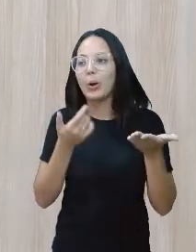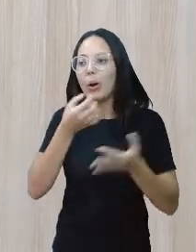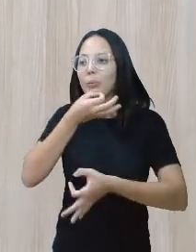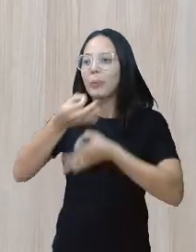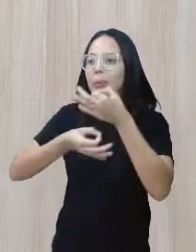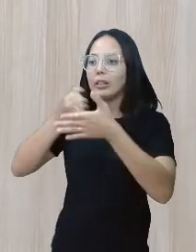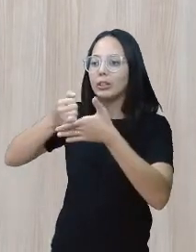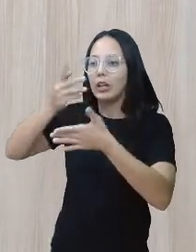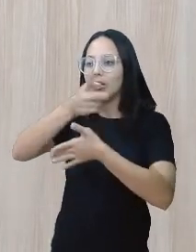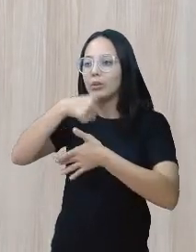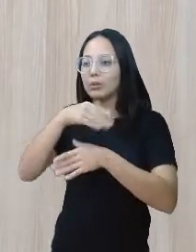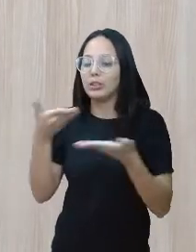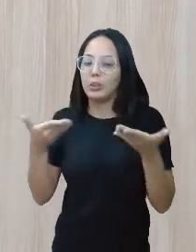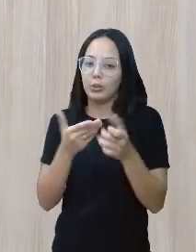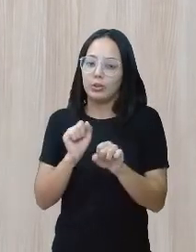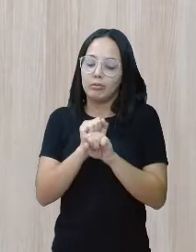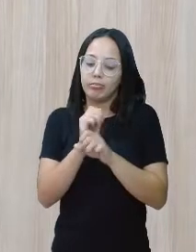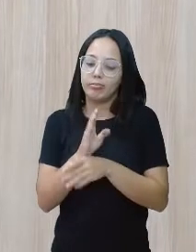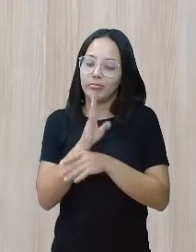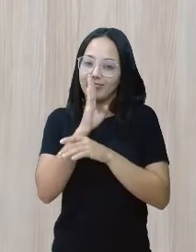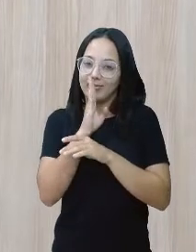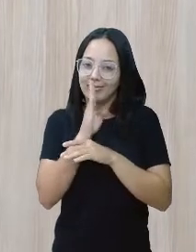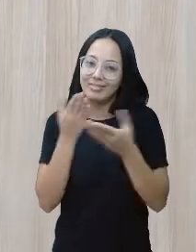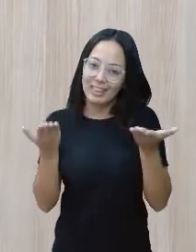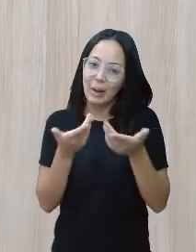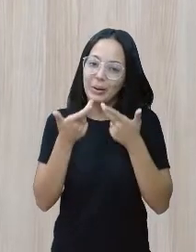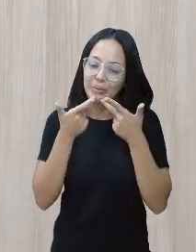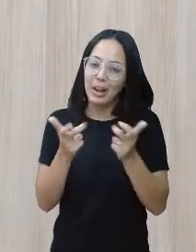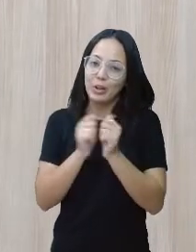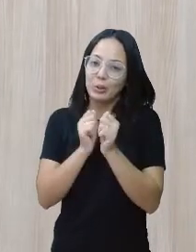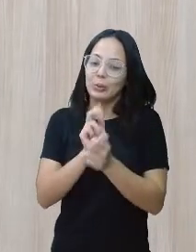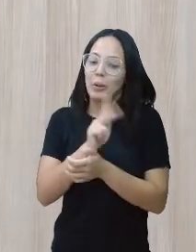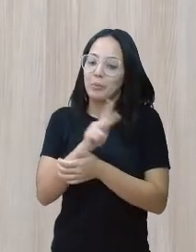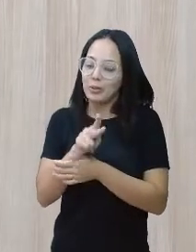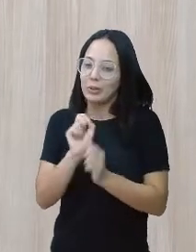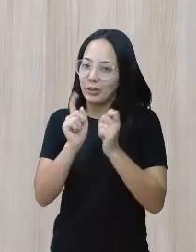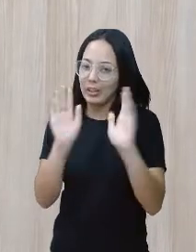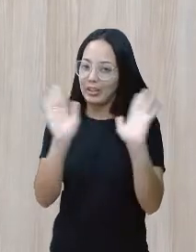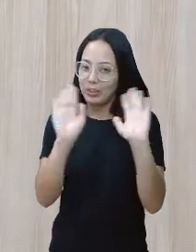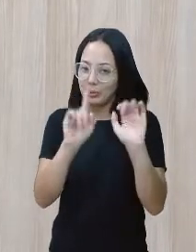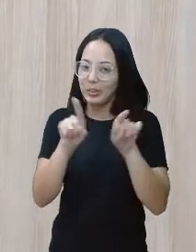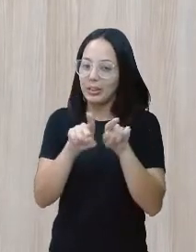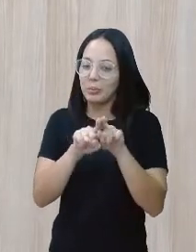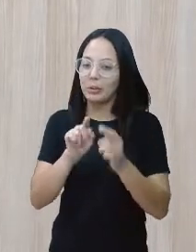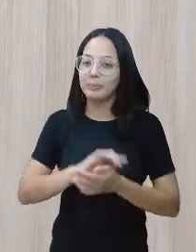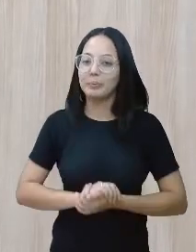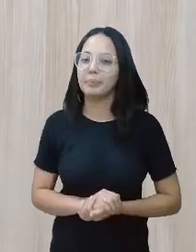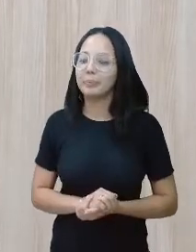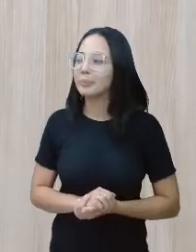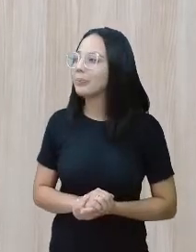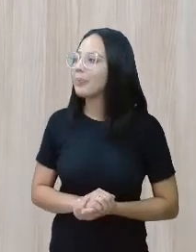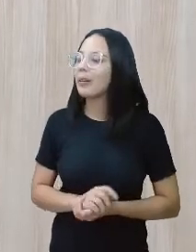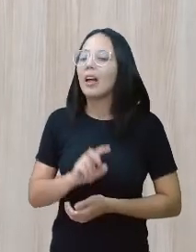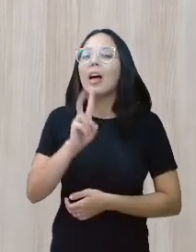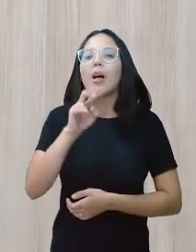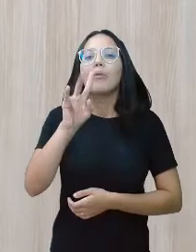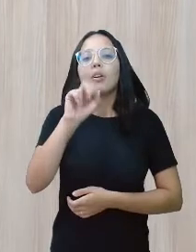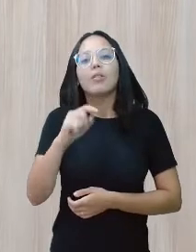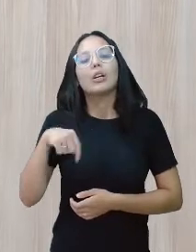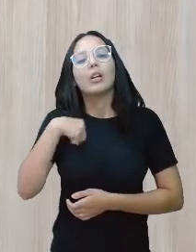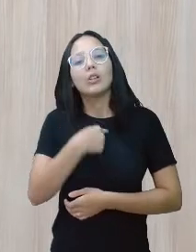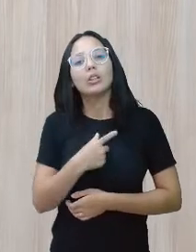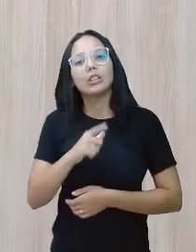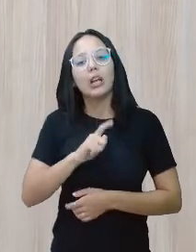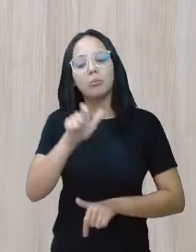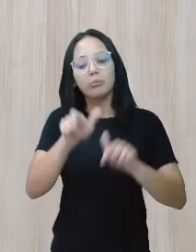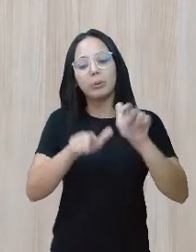no chat, vocês ficaram bem quietinhos hoje, vamos falar com a professora Adriana e também se despedir dela. Ah, Vivi, temos